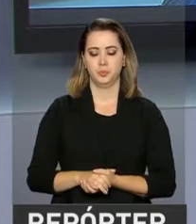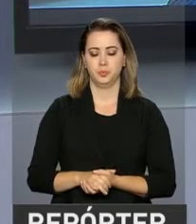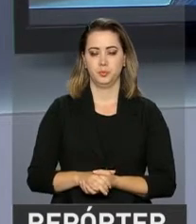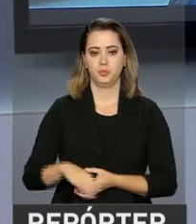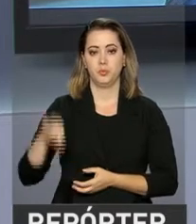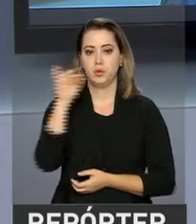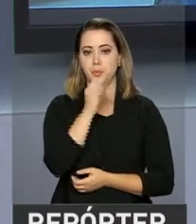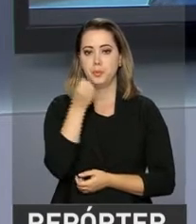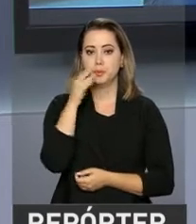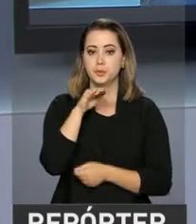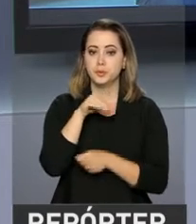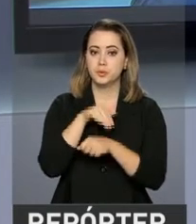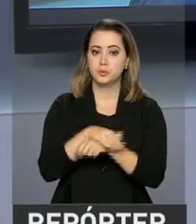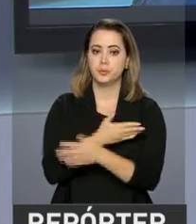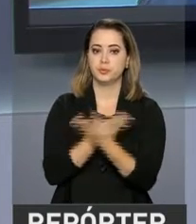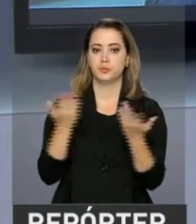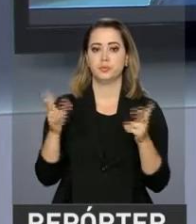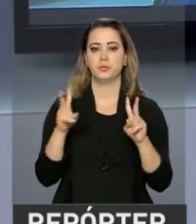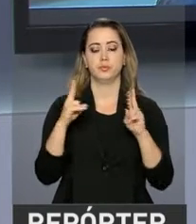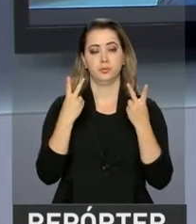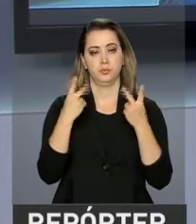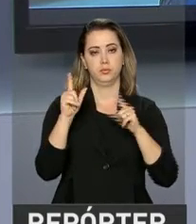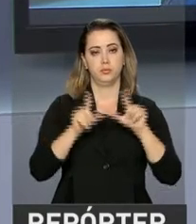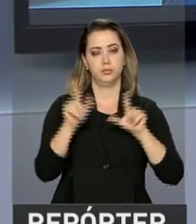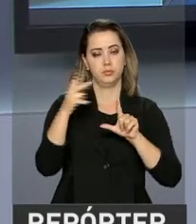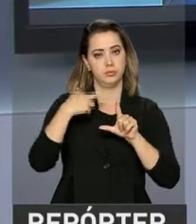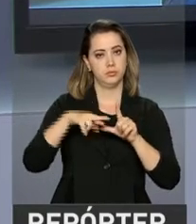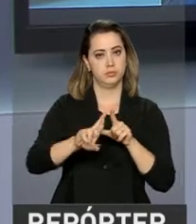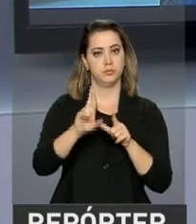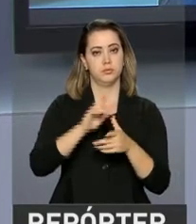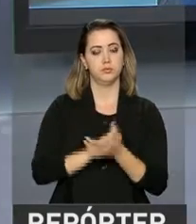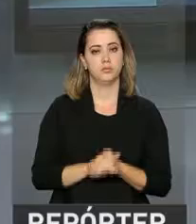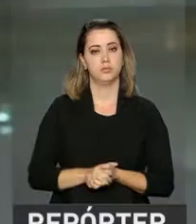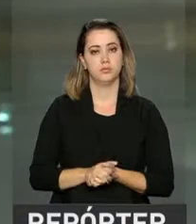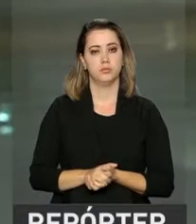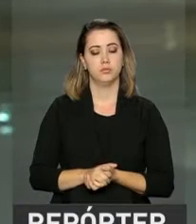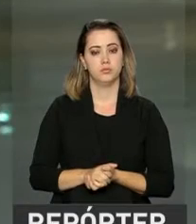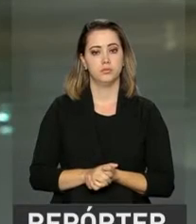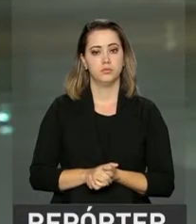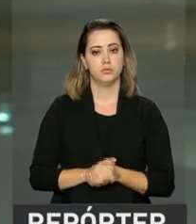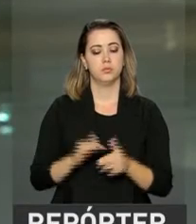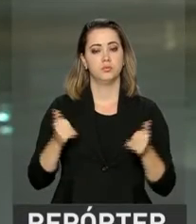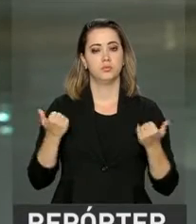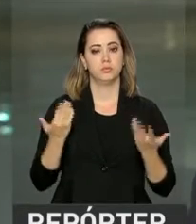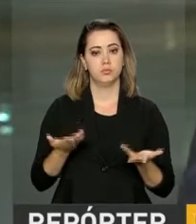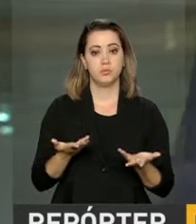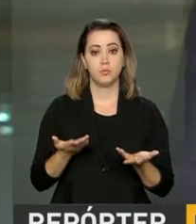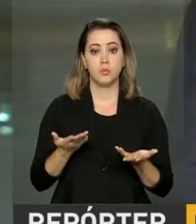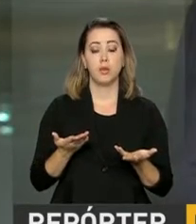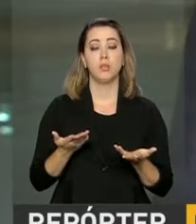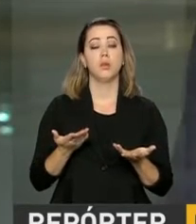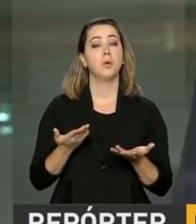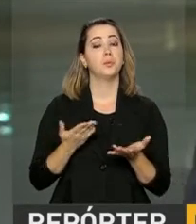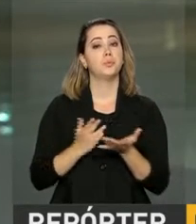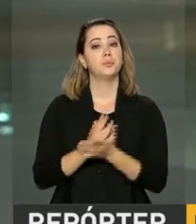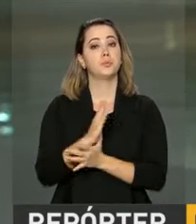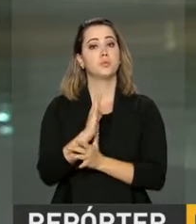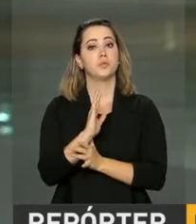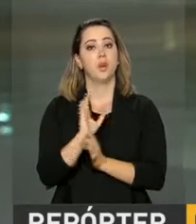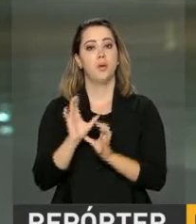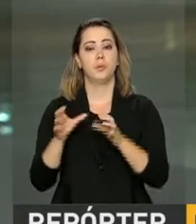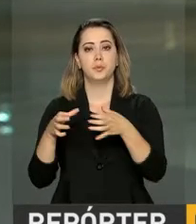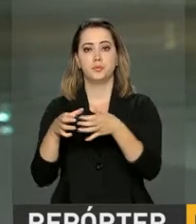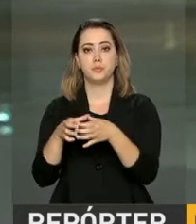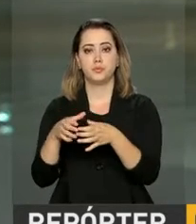roberto boa noite boa noite a todos que nos assistem na tv nbr olha o roberto foi aprovado no plenário do senado por